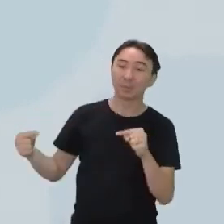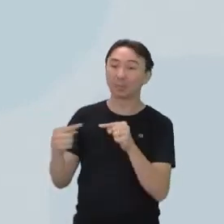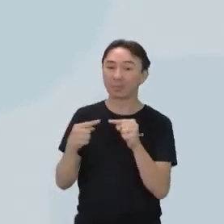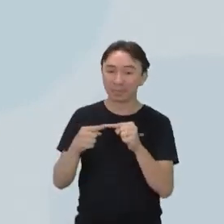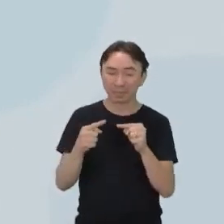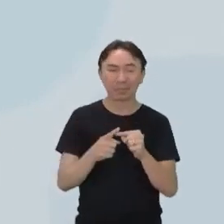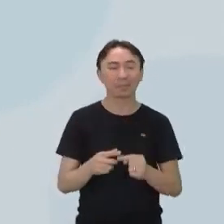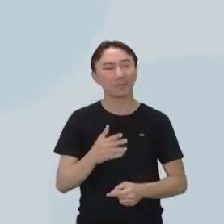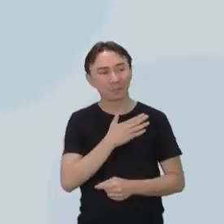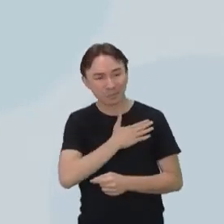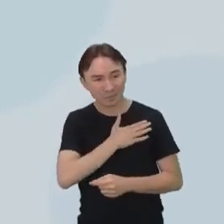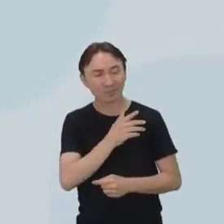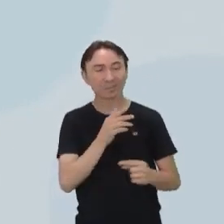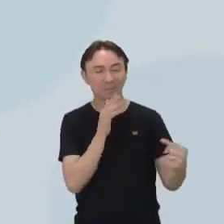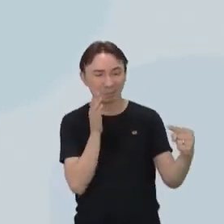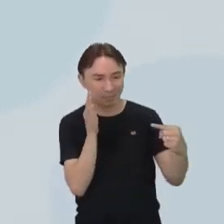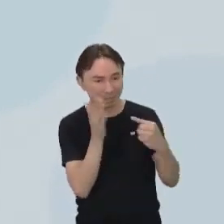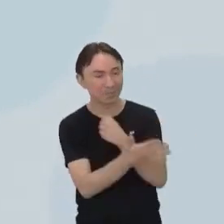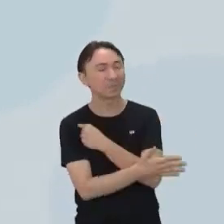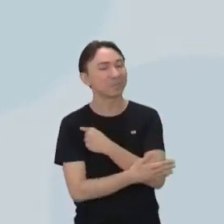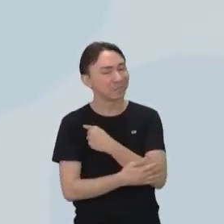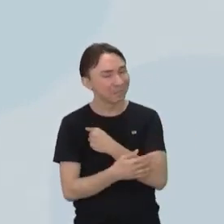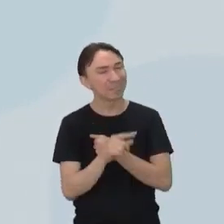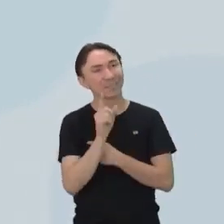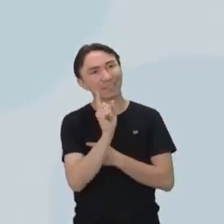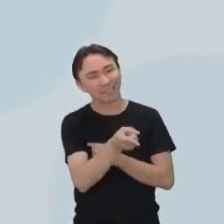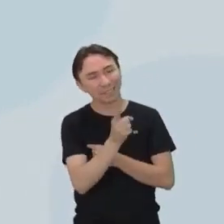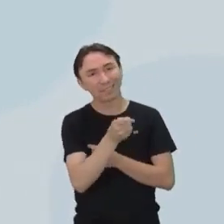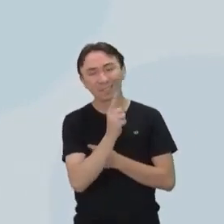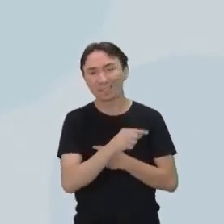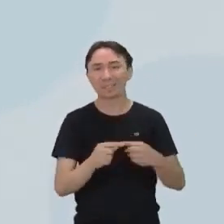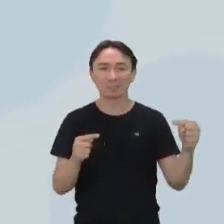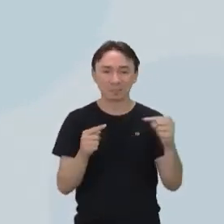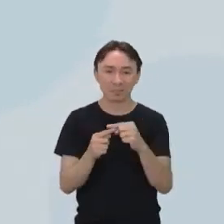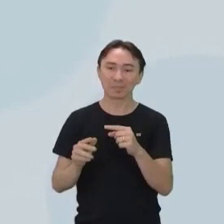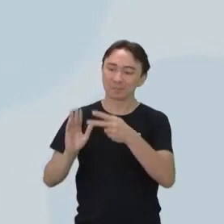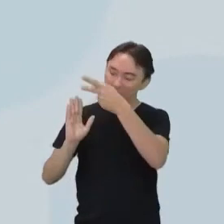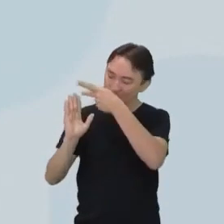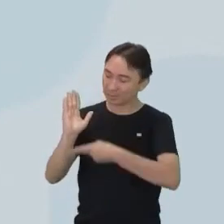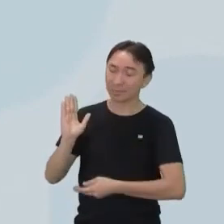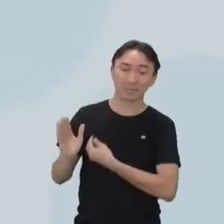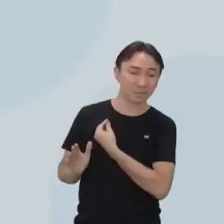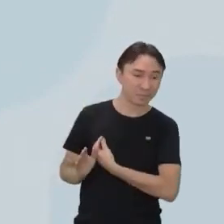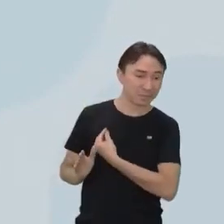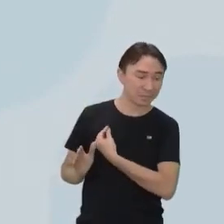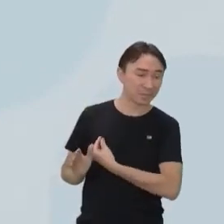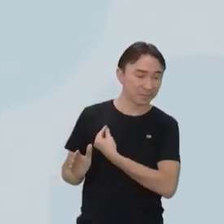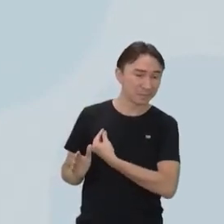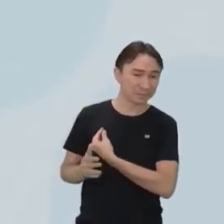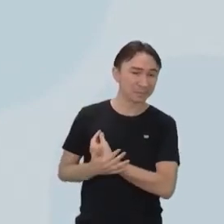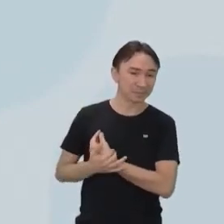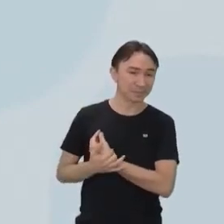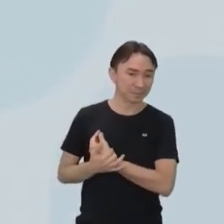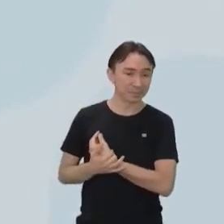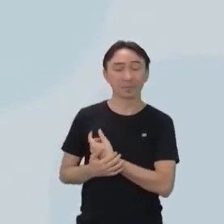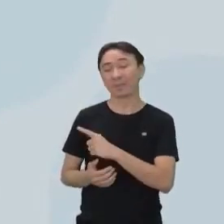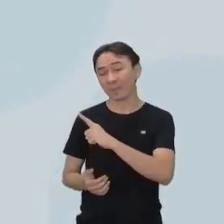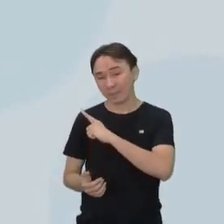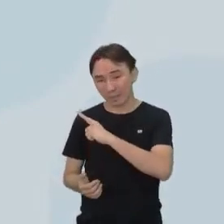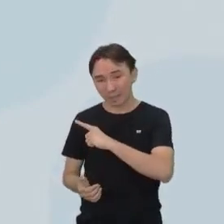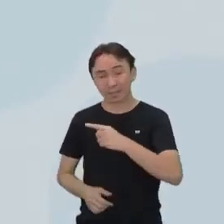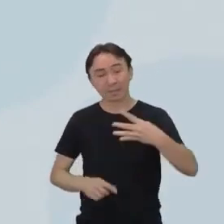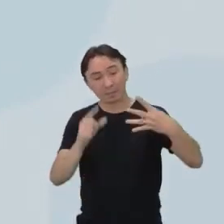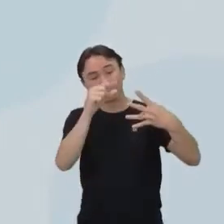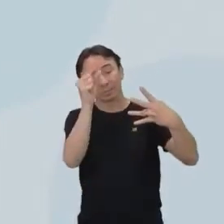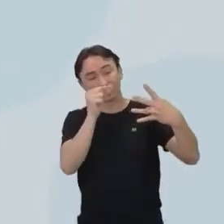Pro? Exatamente. E aí, professor? Certo. Nós temos aí, então, algumas